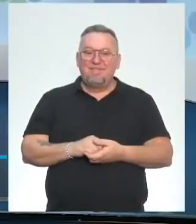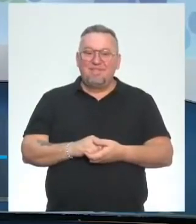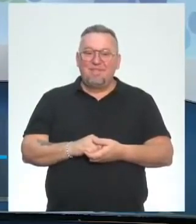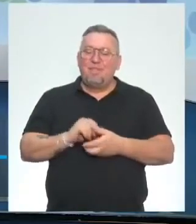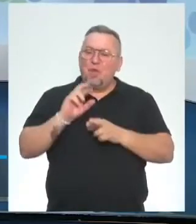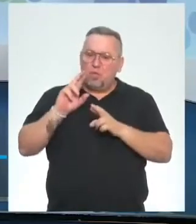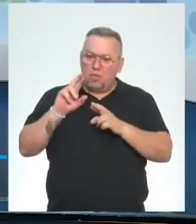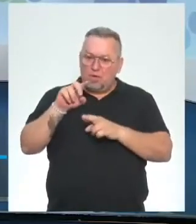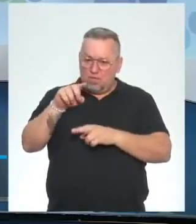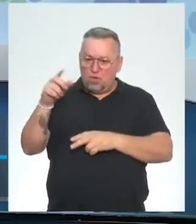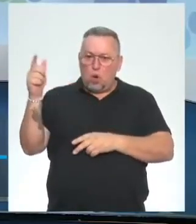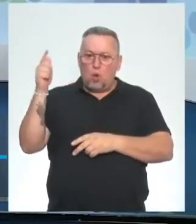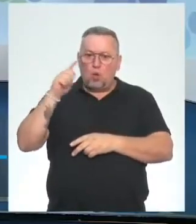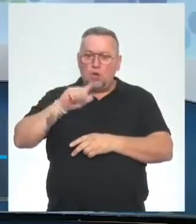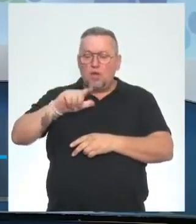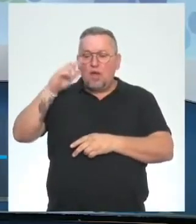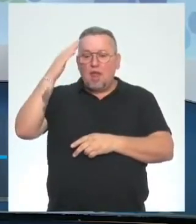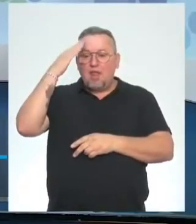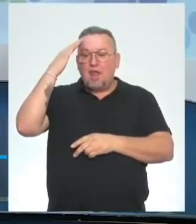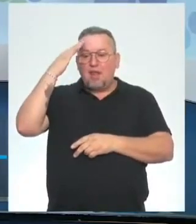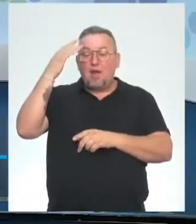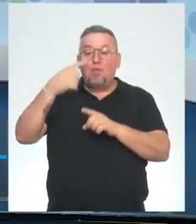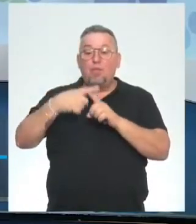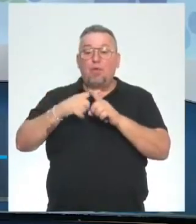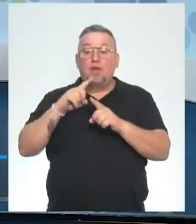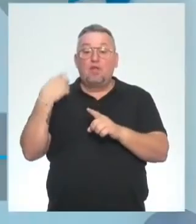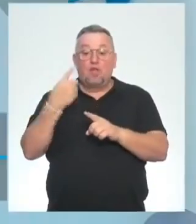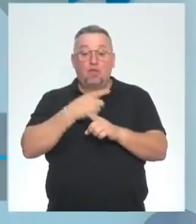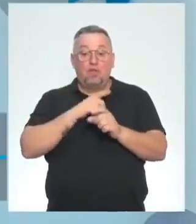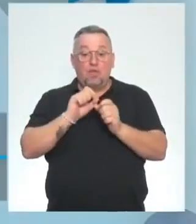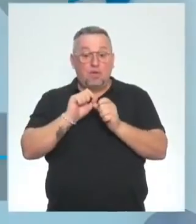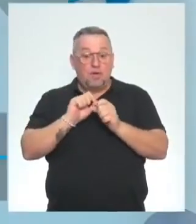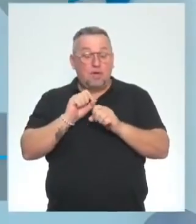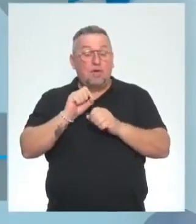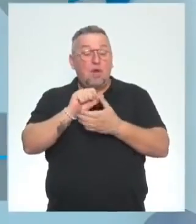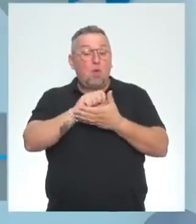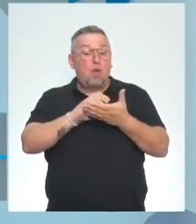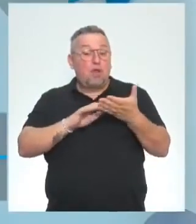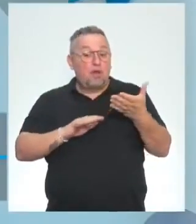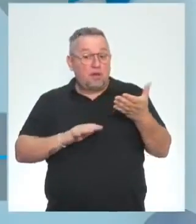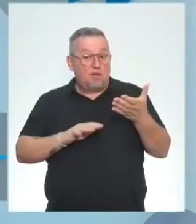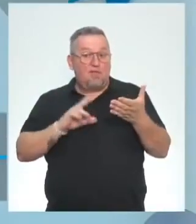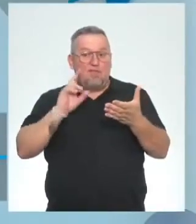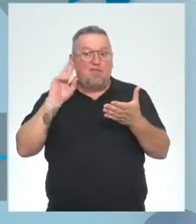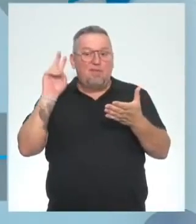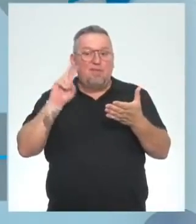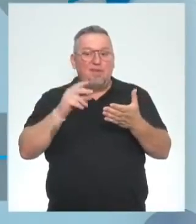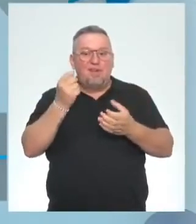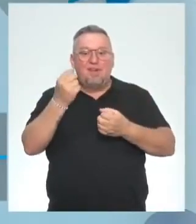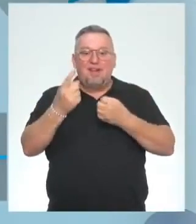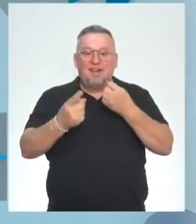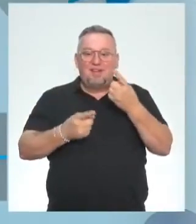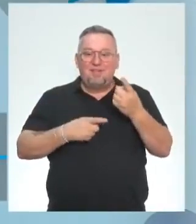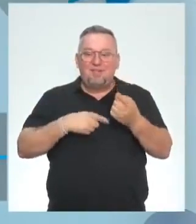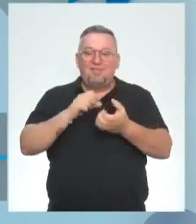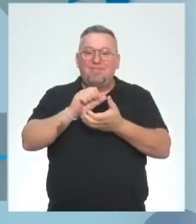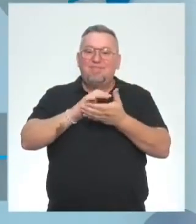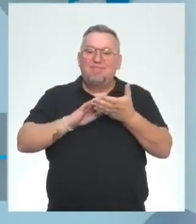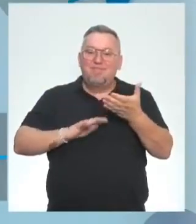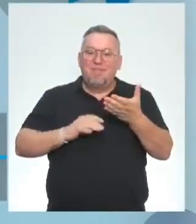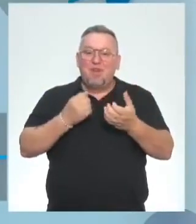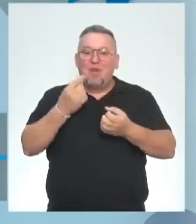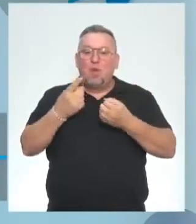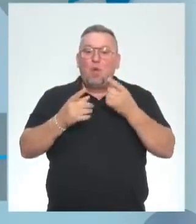espero que vocês entendam. Então, o que nós vamos fazer aí ao longo dos exercícios, nós vamos ver aí ao longo dessas atividades